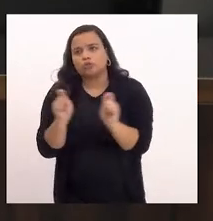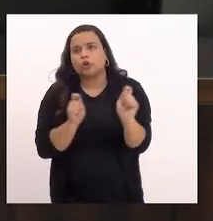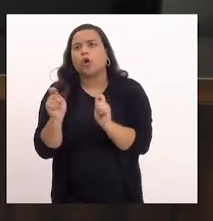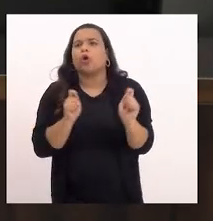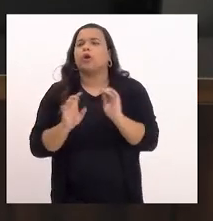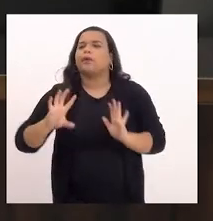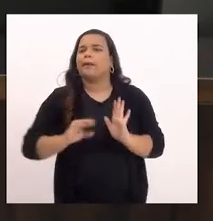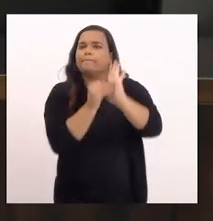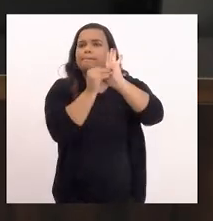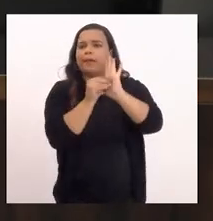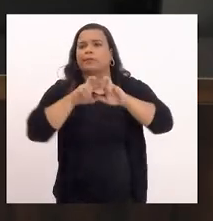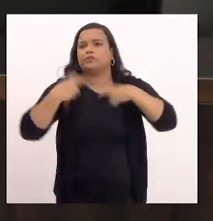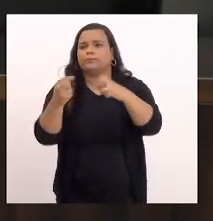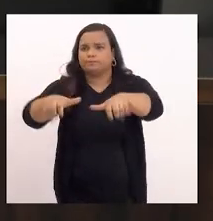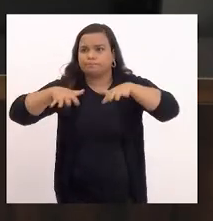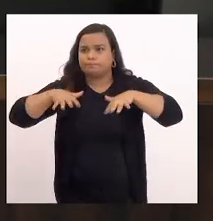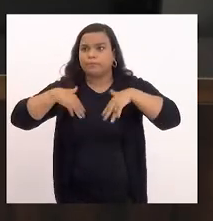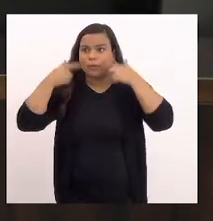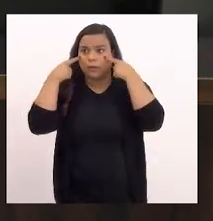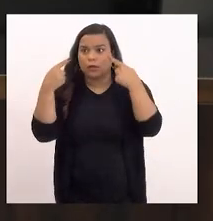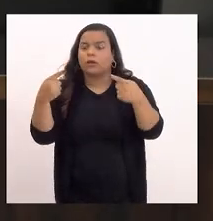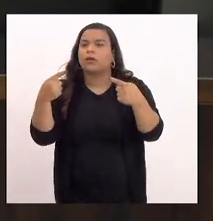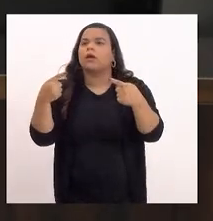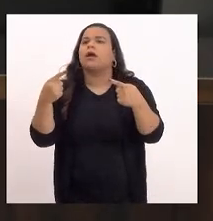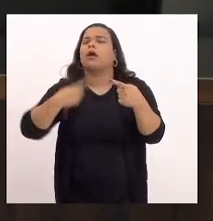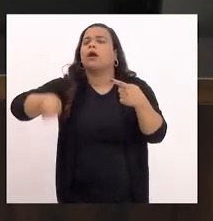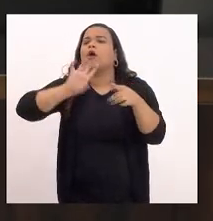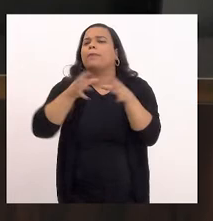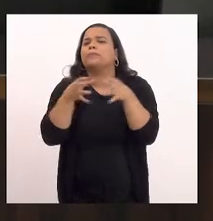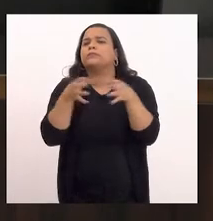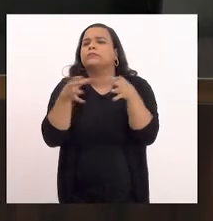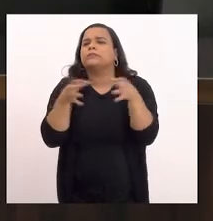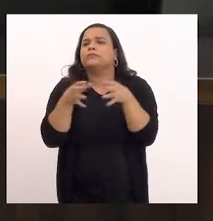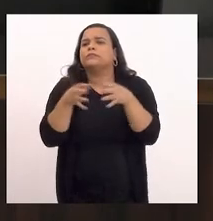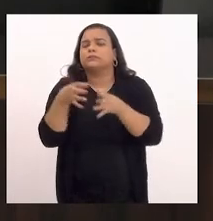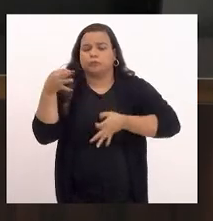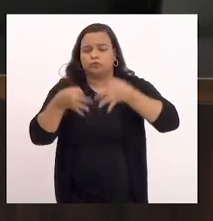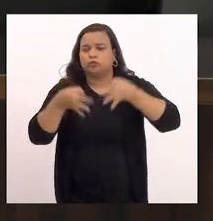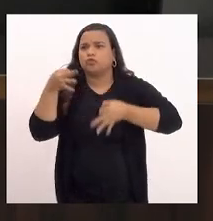emendas de plenário. Para emitir parecer, pela Comissão de Constituição e Justiça, deputado